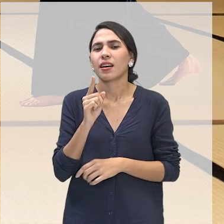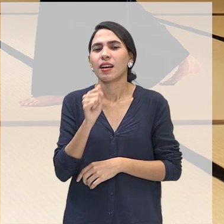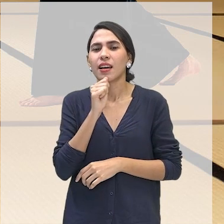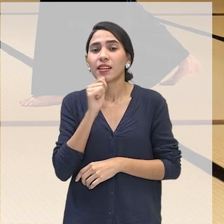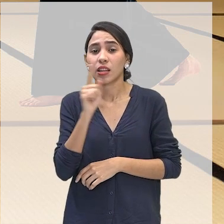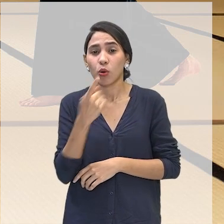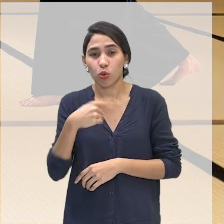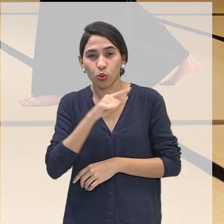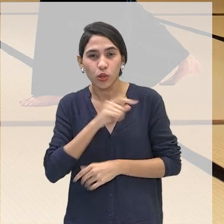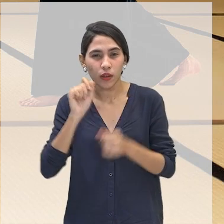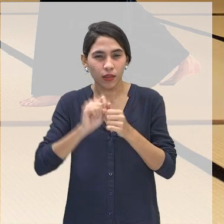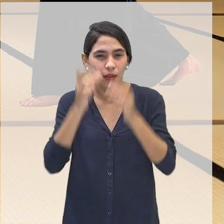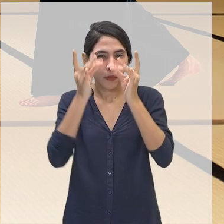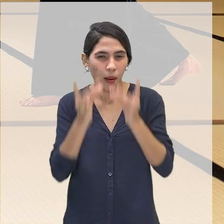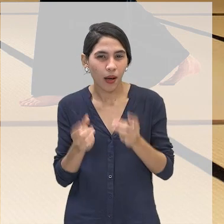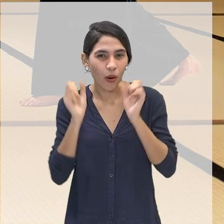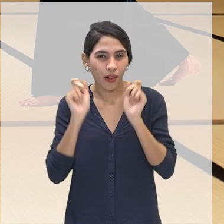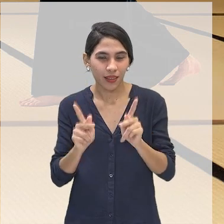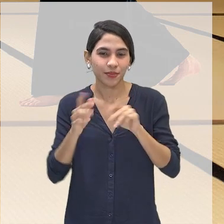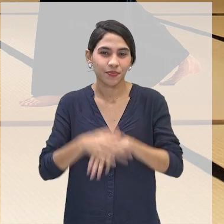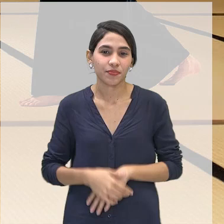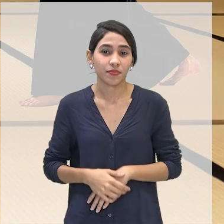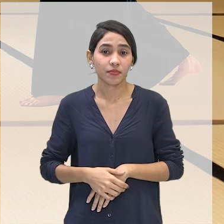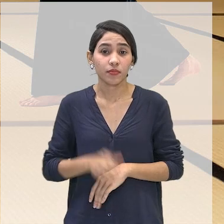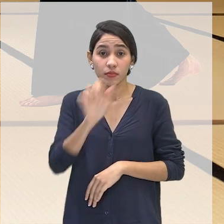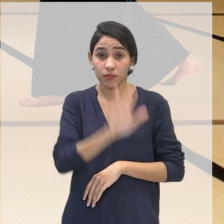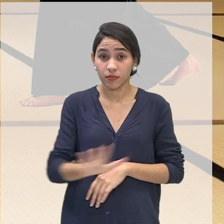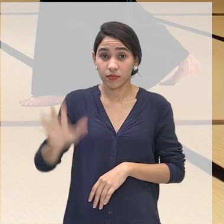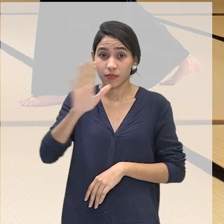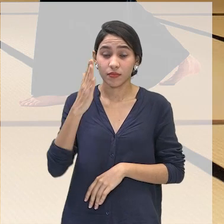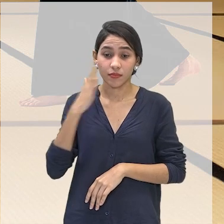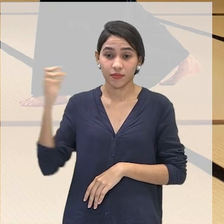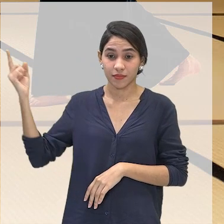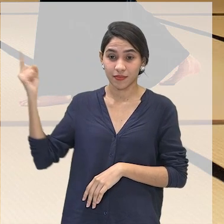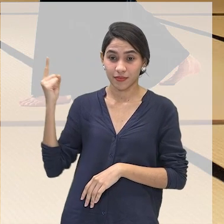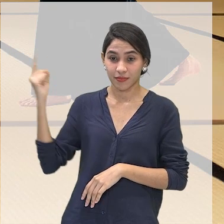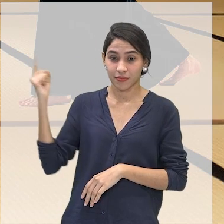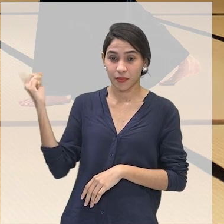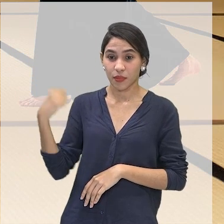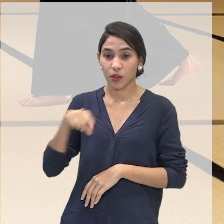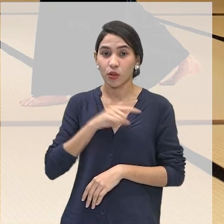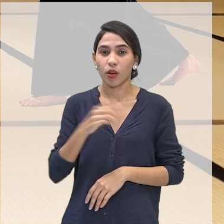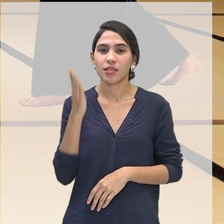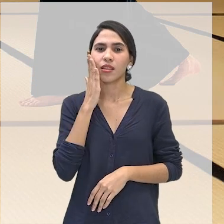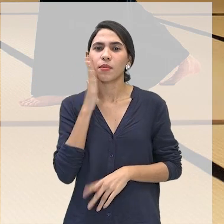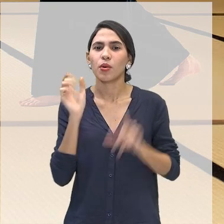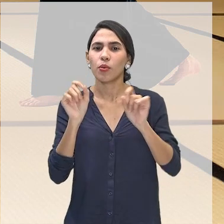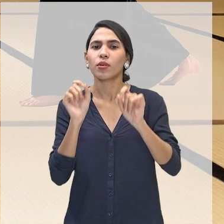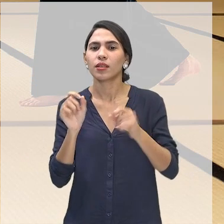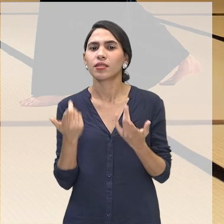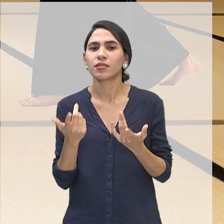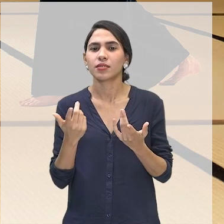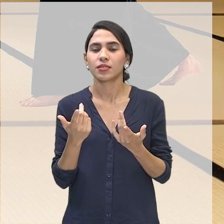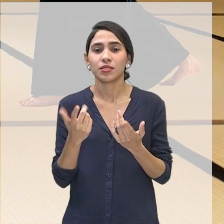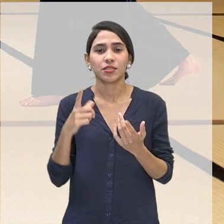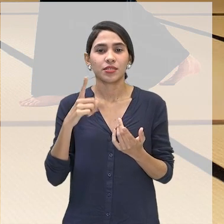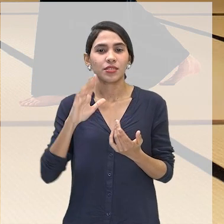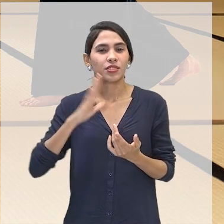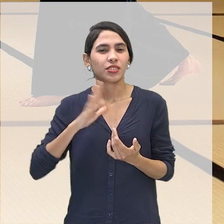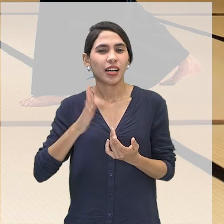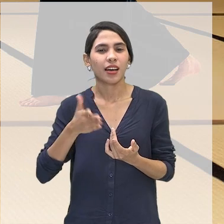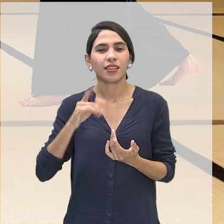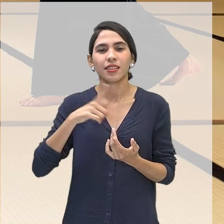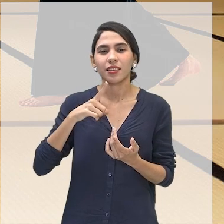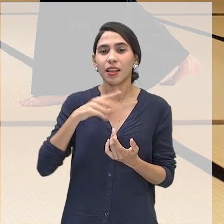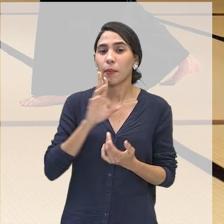isso juntos, tá bom? Então, observem mais uma vez. E vamos agora saber o que é, que na verdade já tem uma resposta